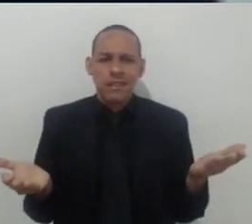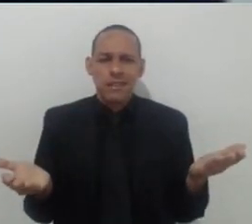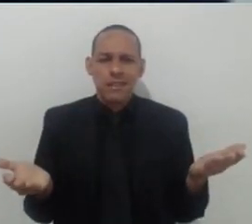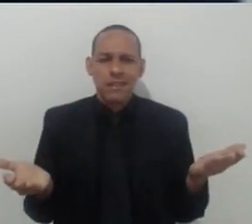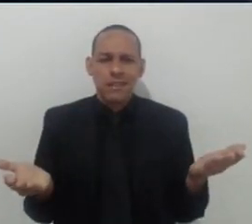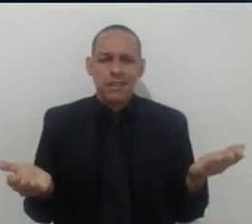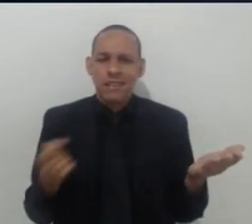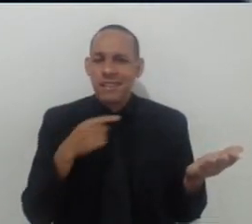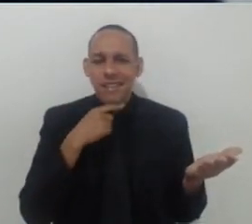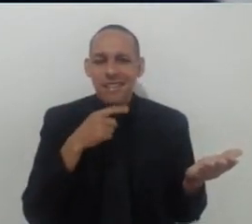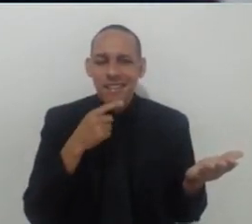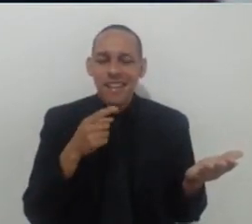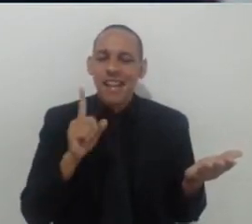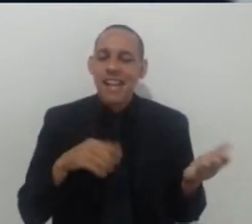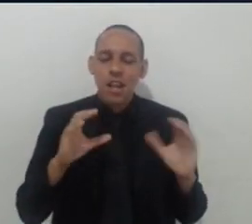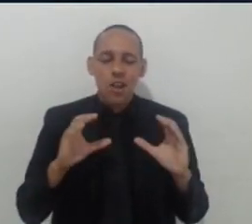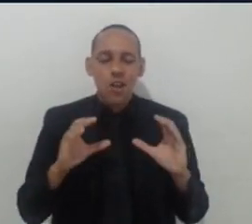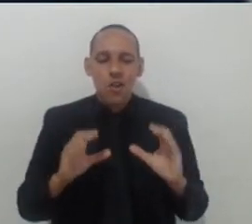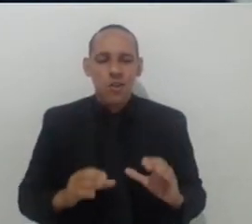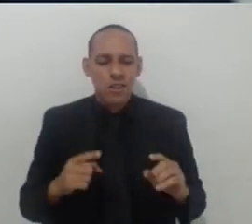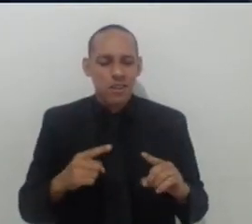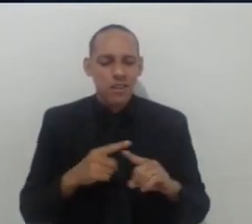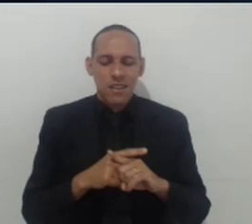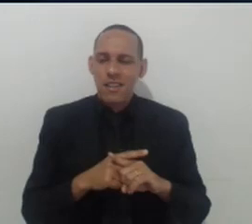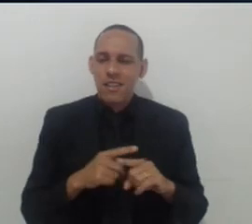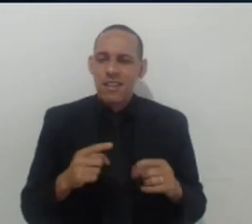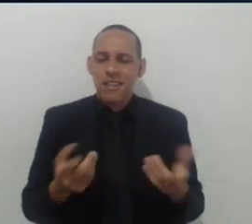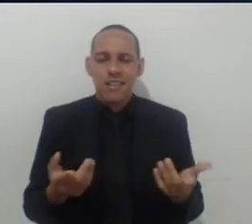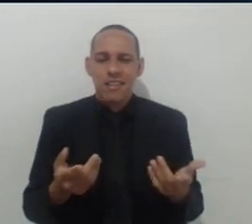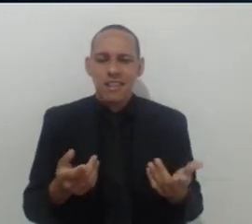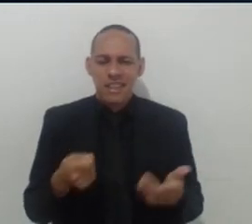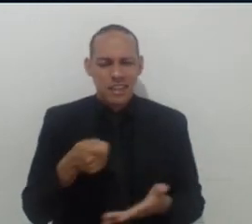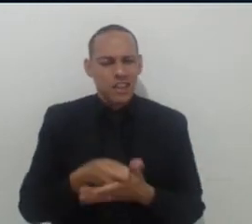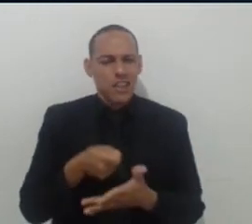impossibilidade de conduta diversa. Não há de se exigir